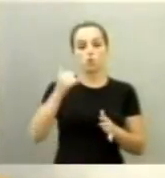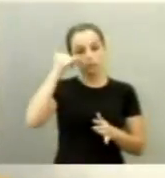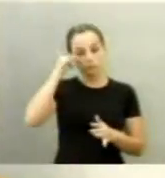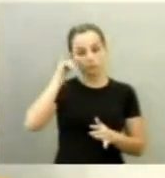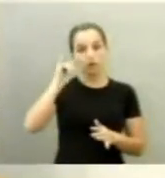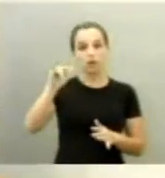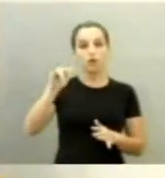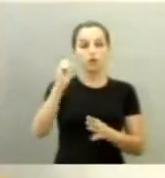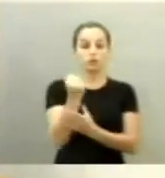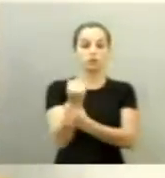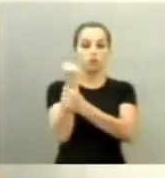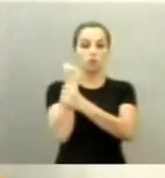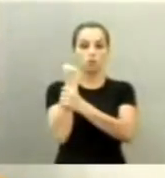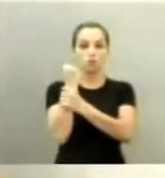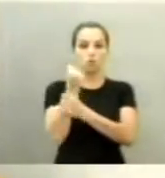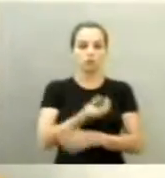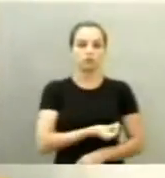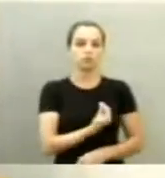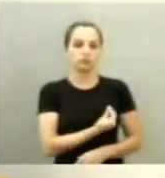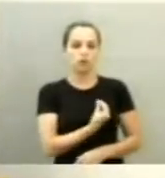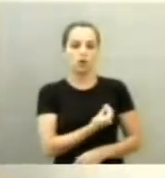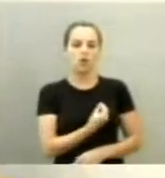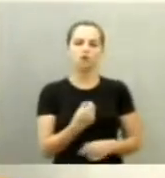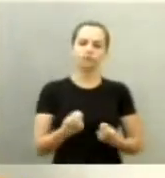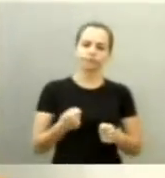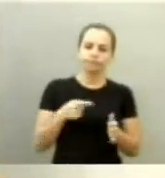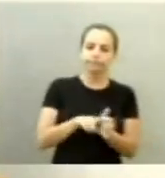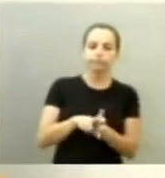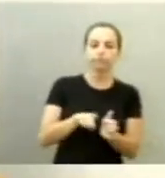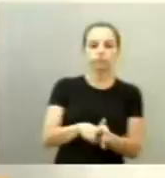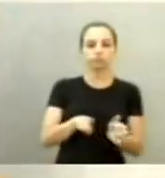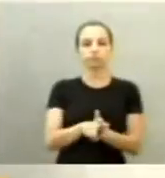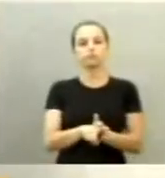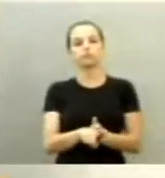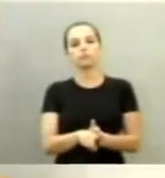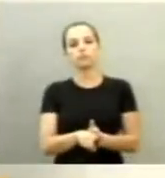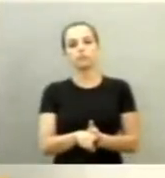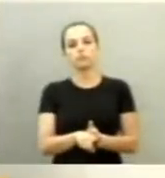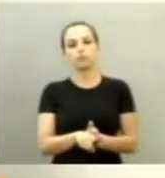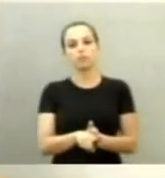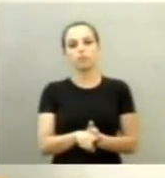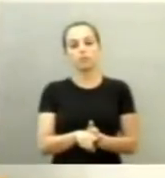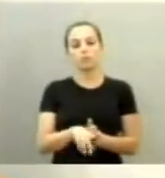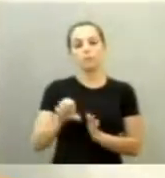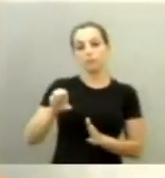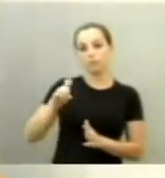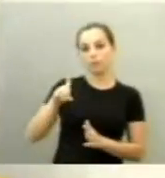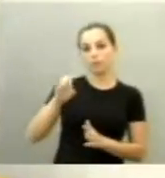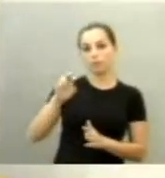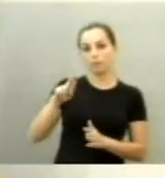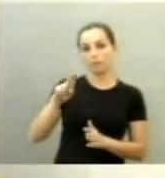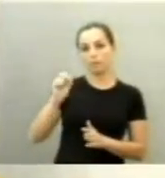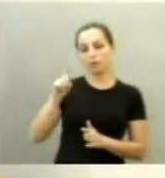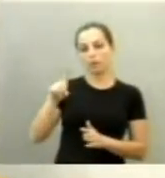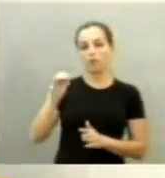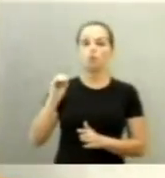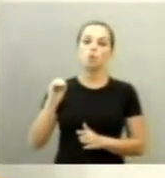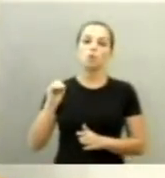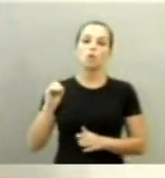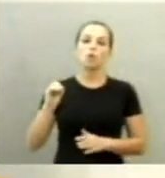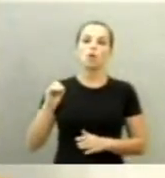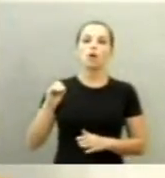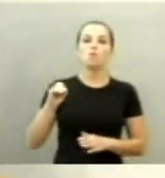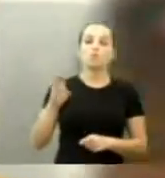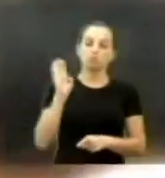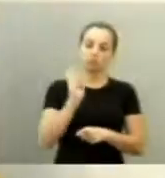claro que vai precisar de muita fiscalização, né? Então, o doutor Eduardo, do DETRAN, aí também vai nos ajudar, assim